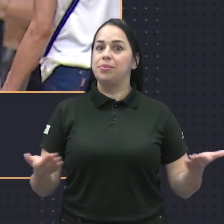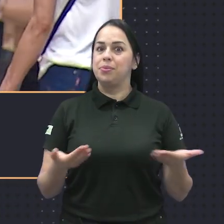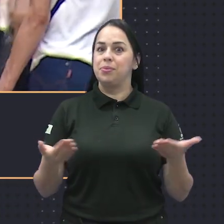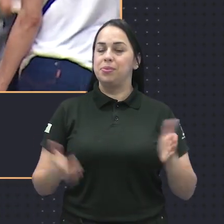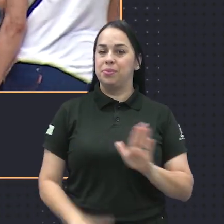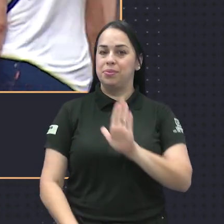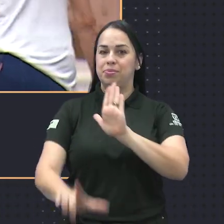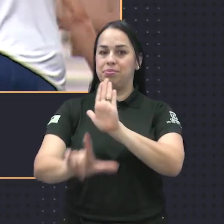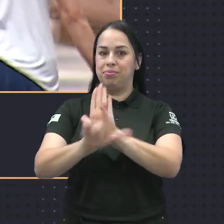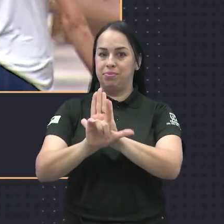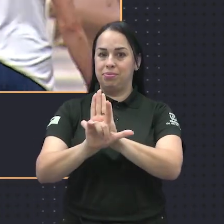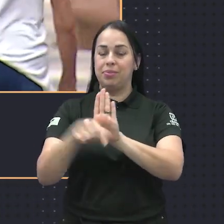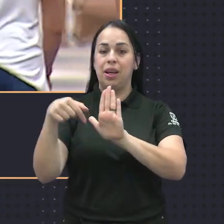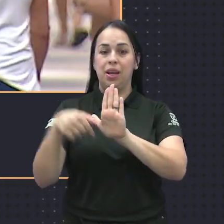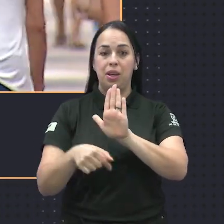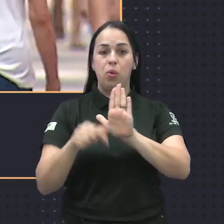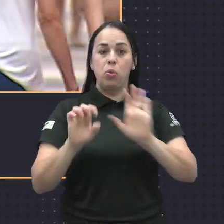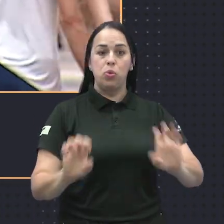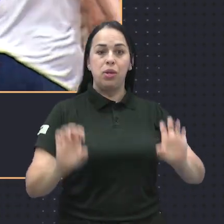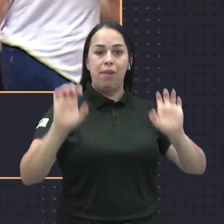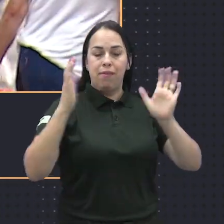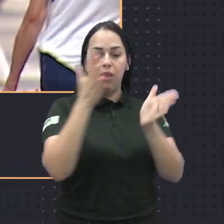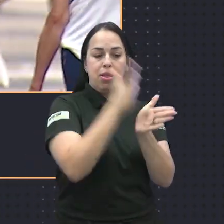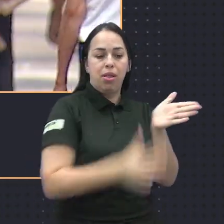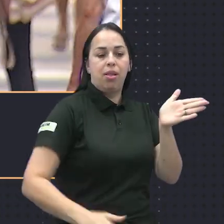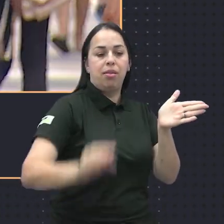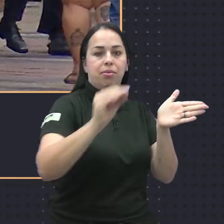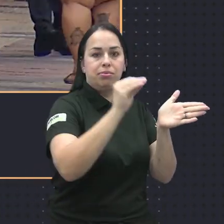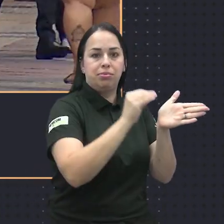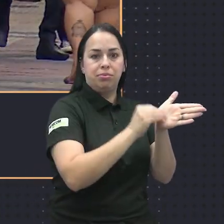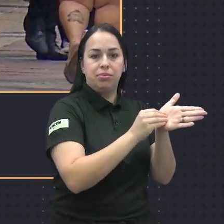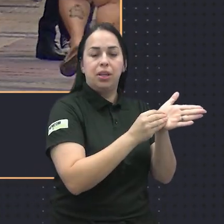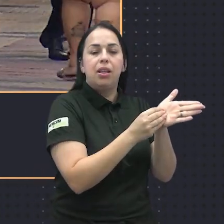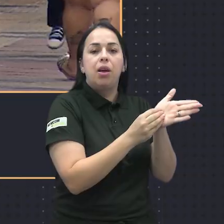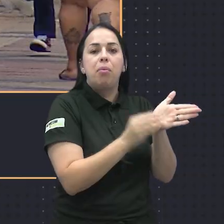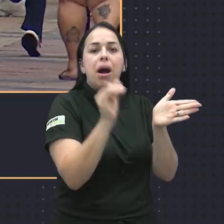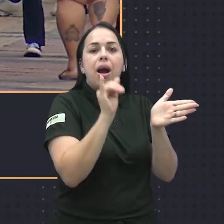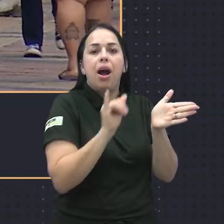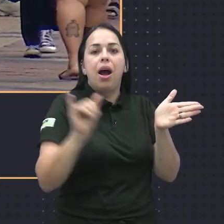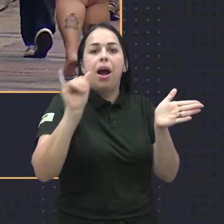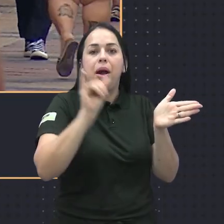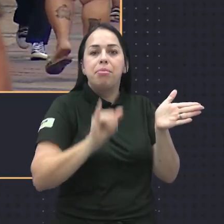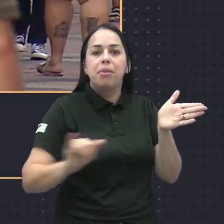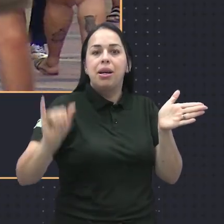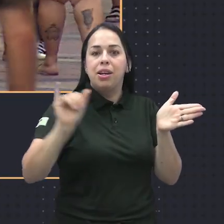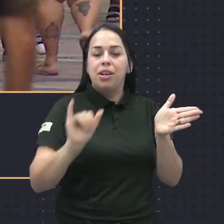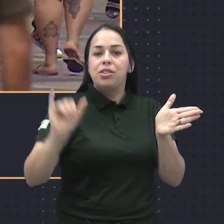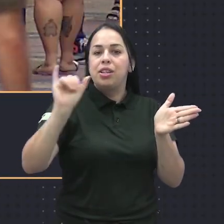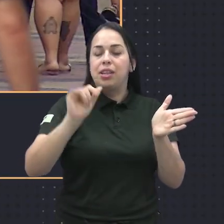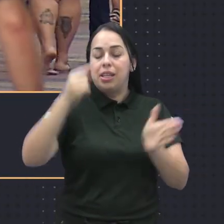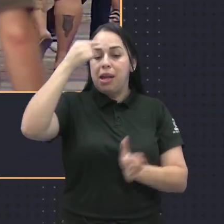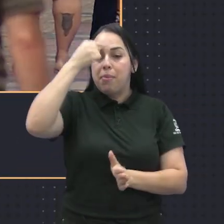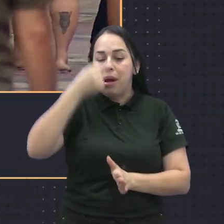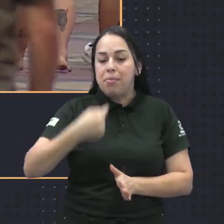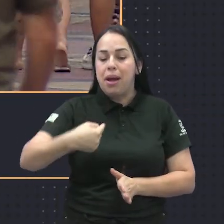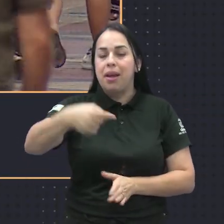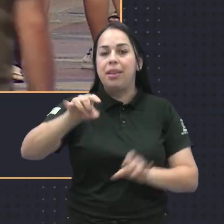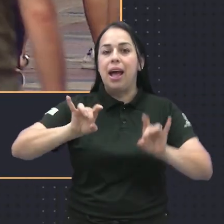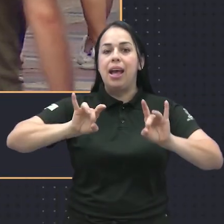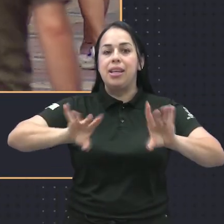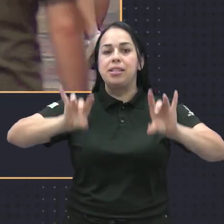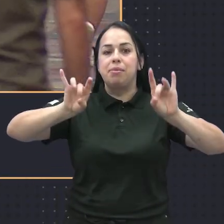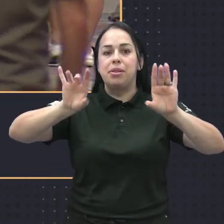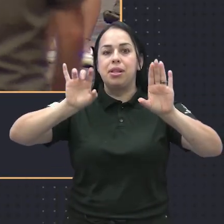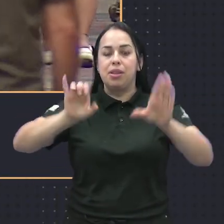Agora é lei. O calendário oficial de eventos da cidade ganhou uma nova campanha educativa, a Semana de Conscientização